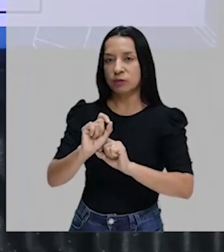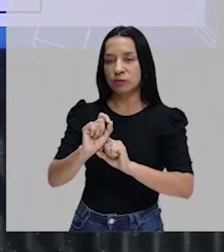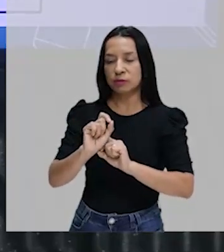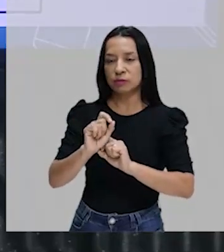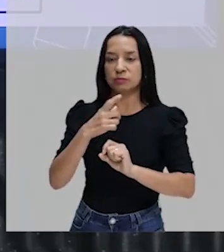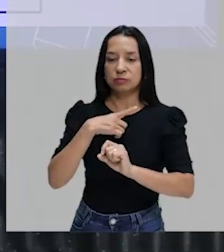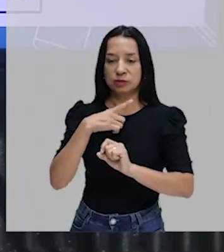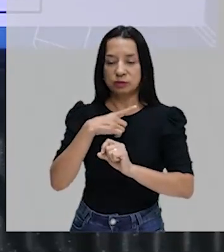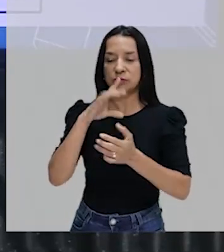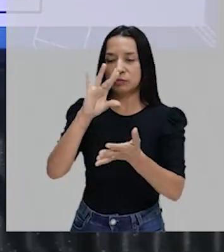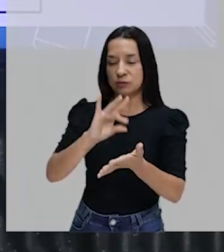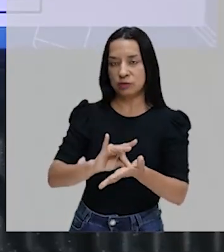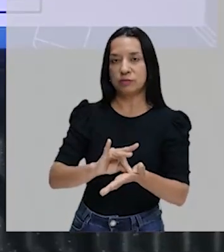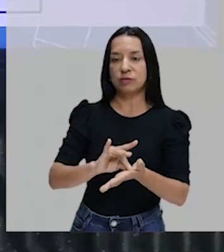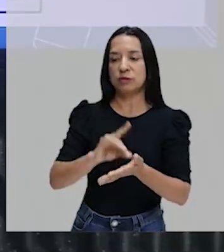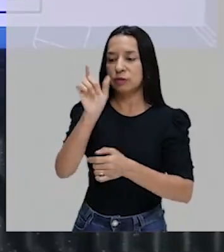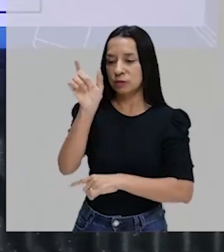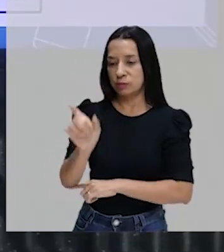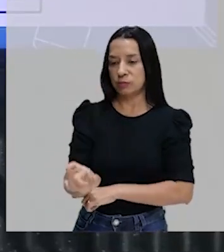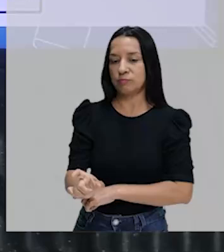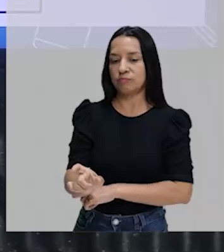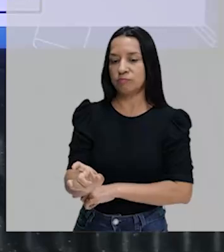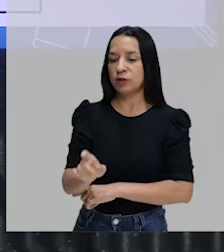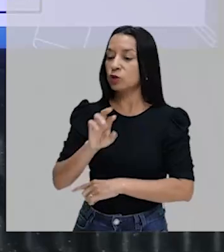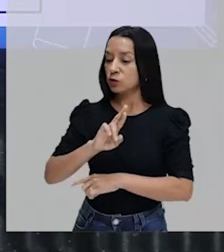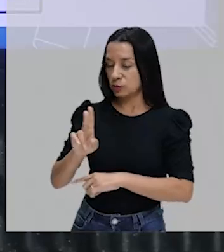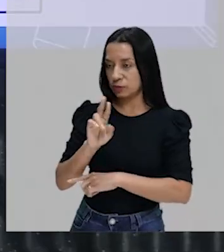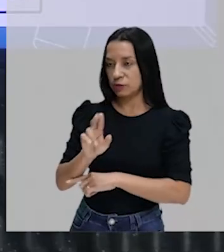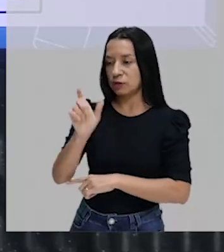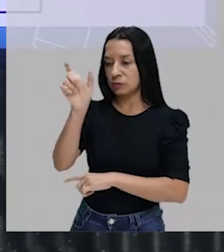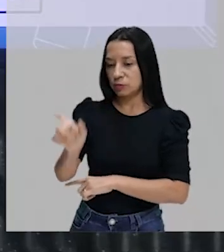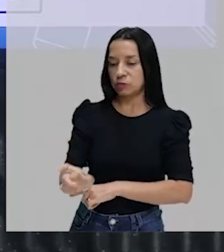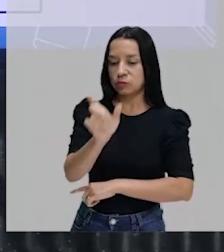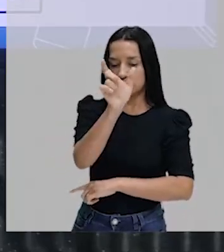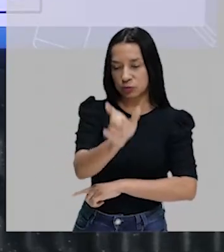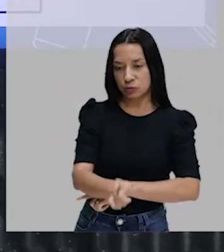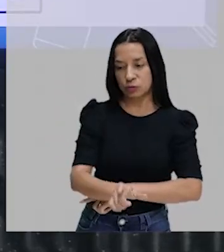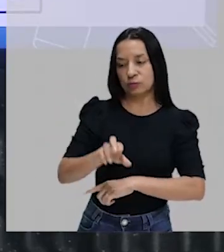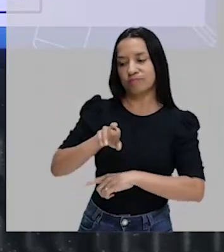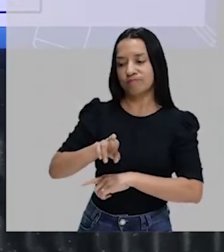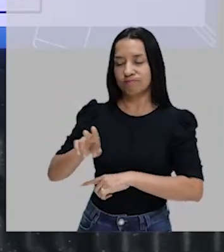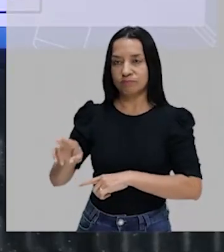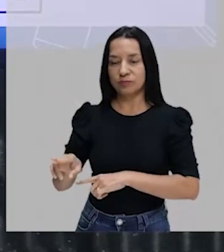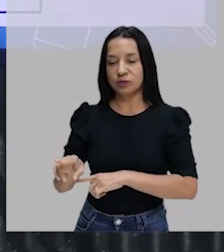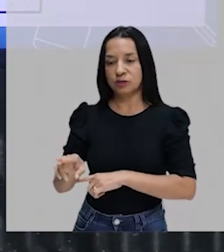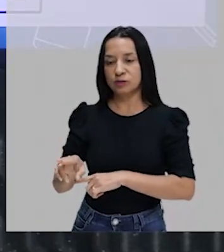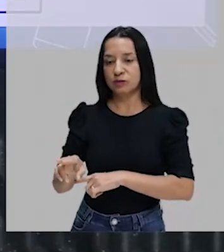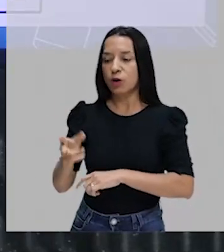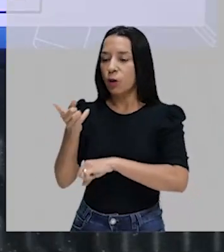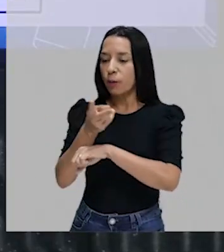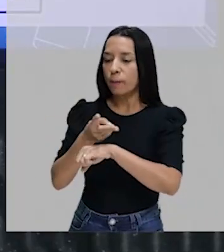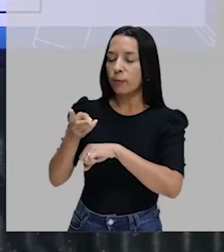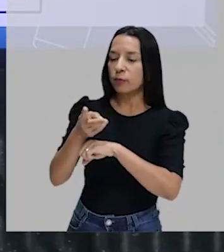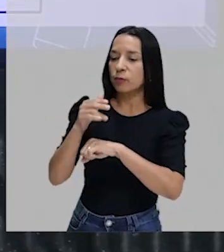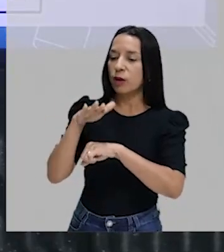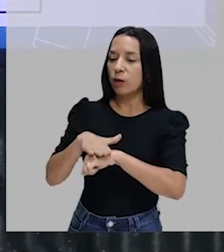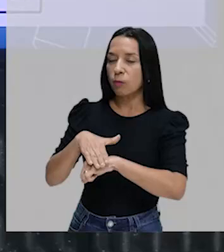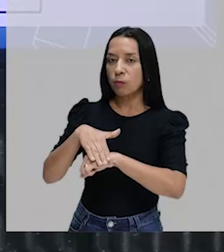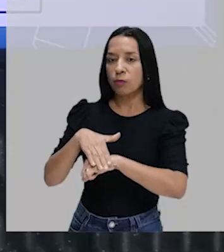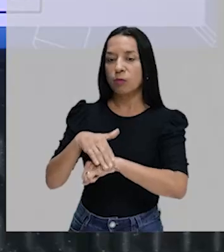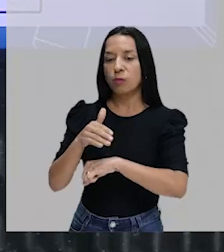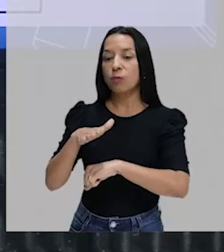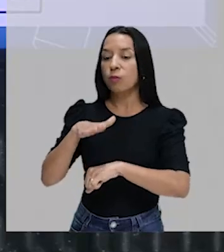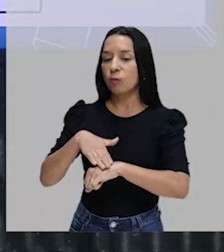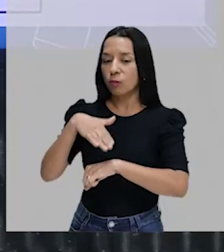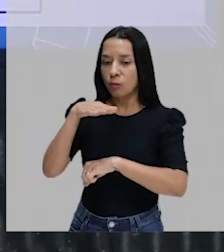que existem, na verdade, um indivíduo para o outro, né? A gente vai buscar um aumento do rendimento. Eles